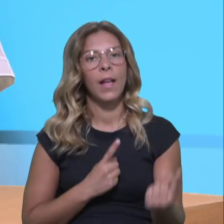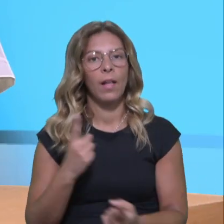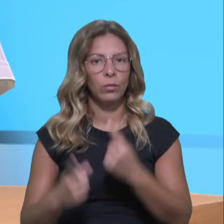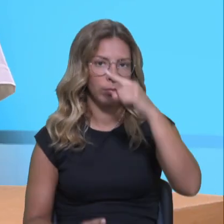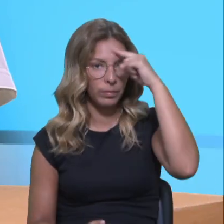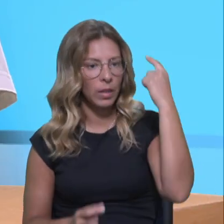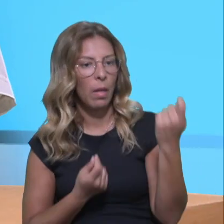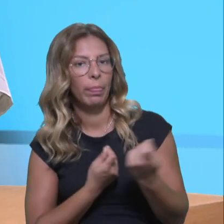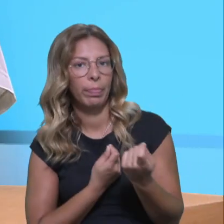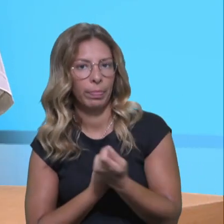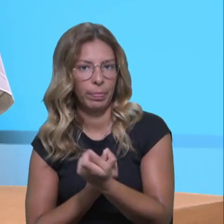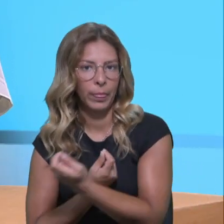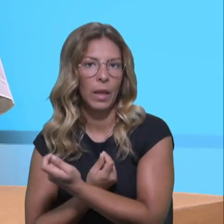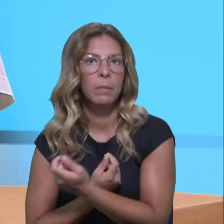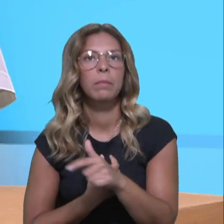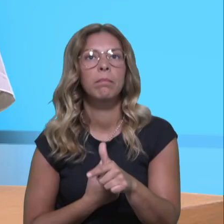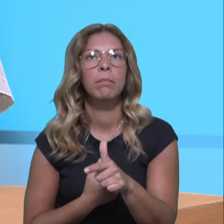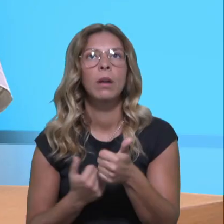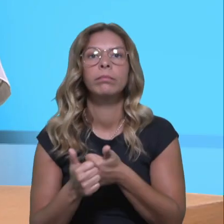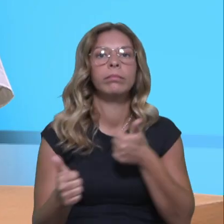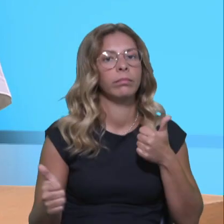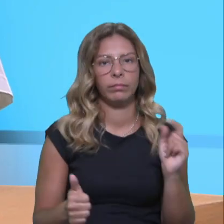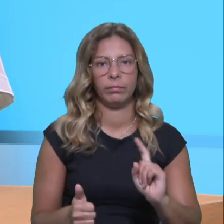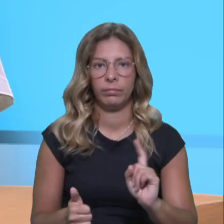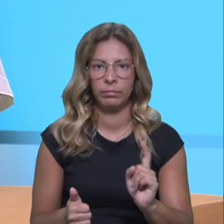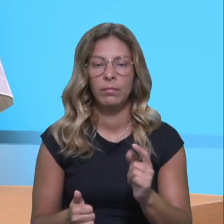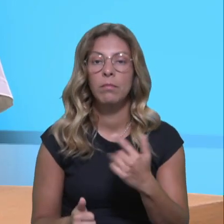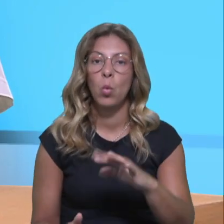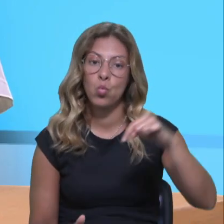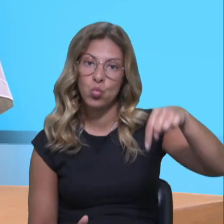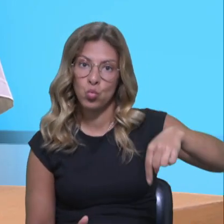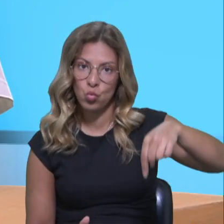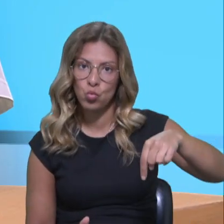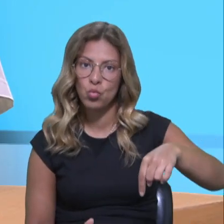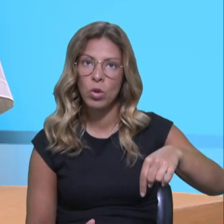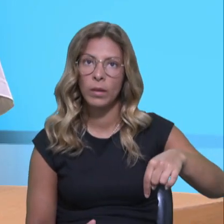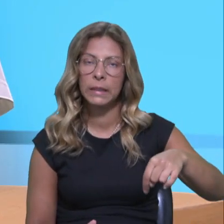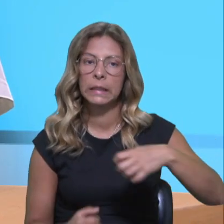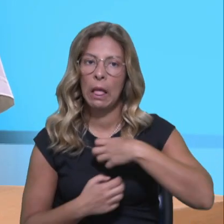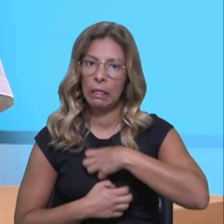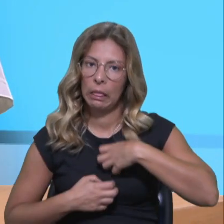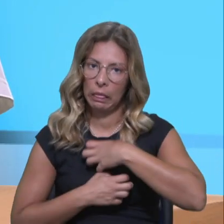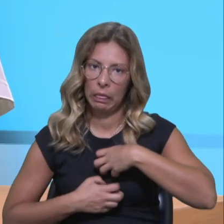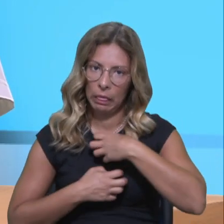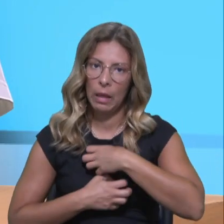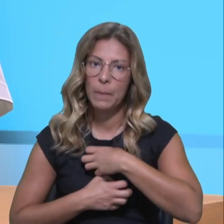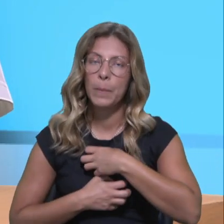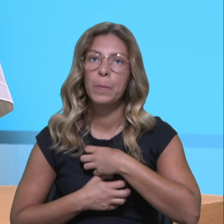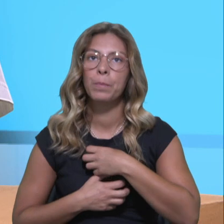até de nós, não são geografias distantes. Eu creio que hoje, dos maiores tormentos que se vive, é de